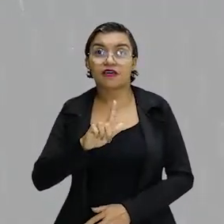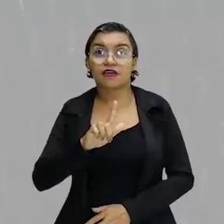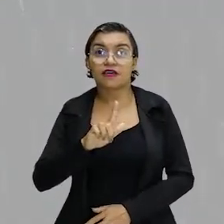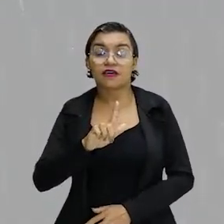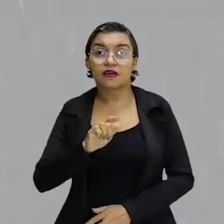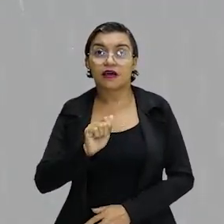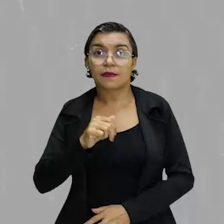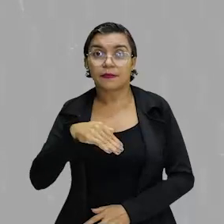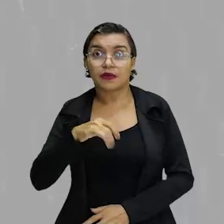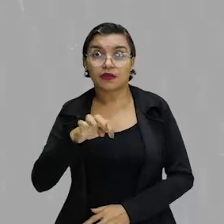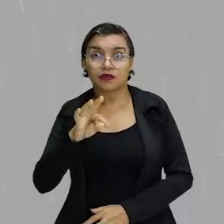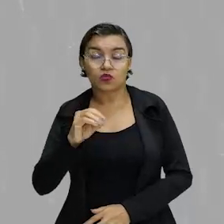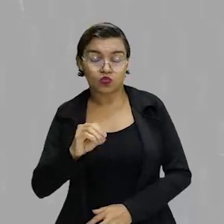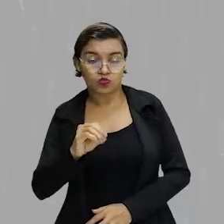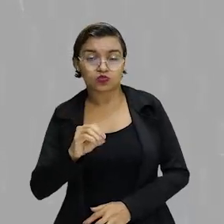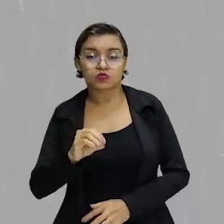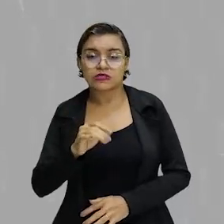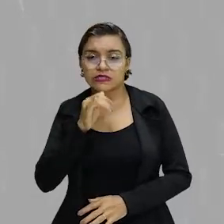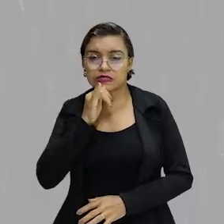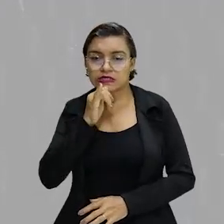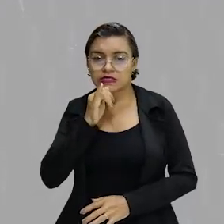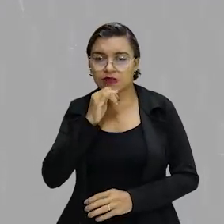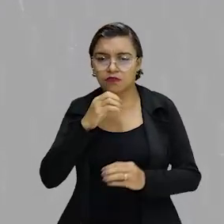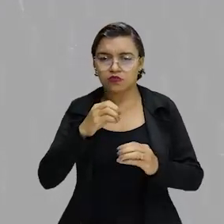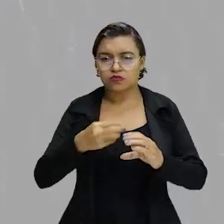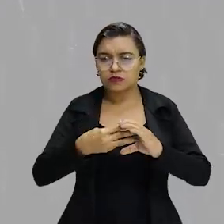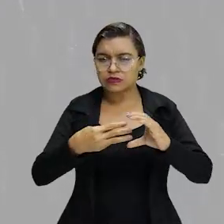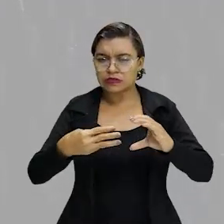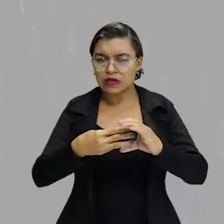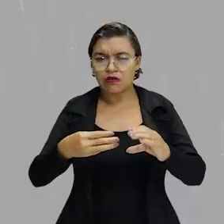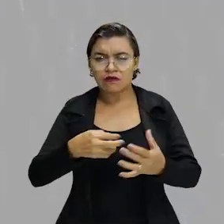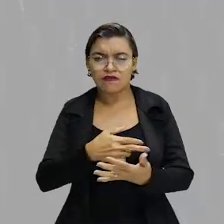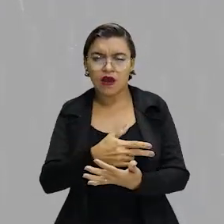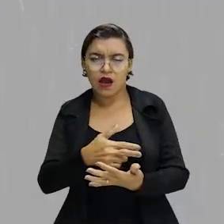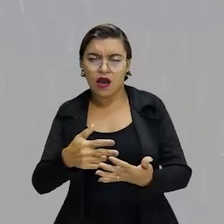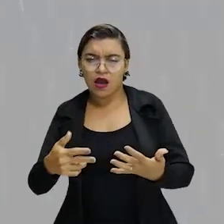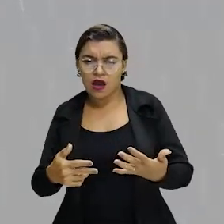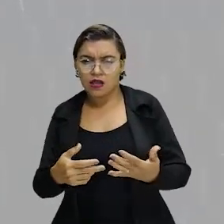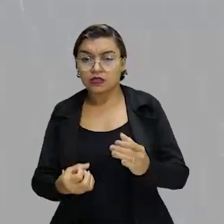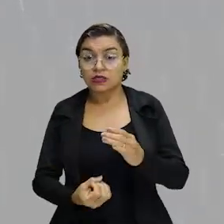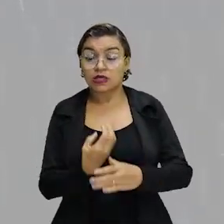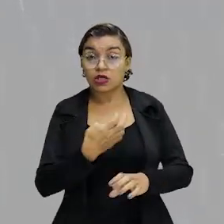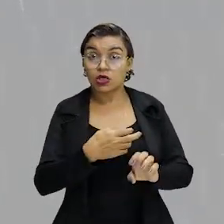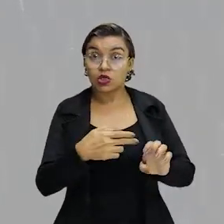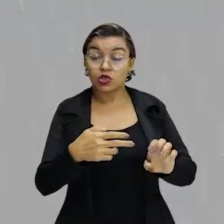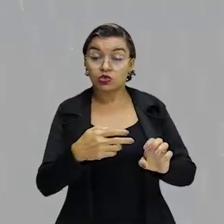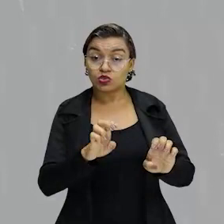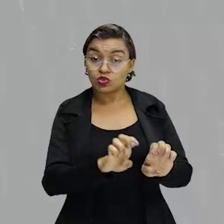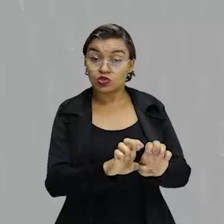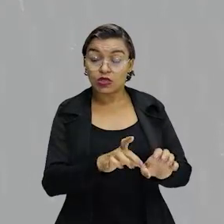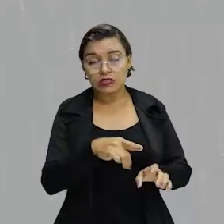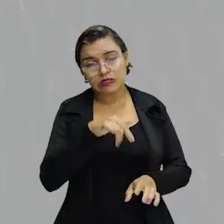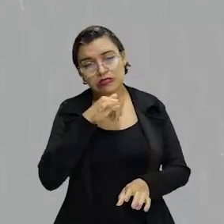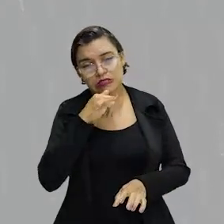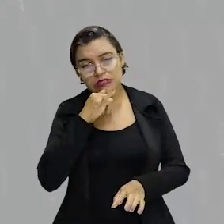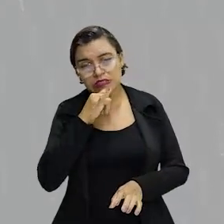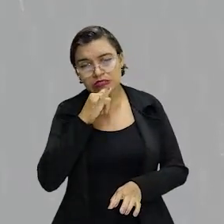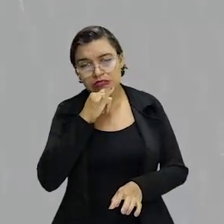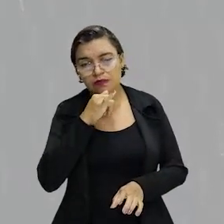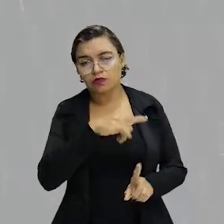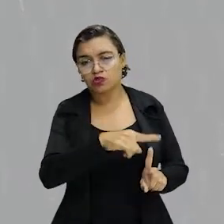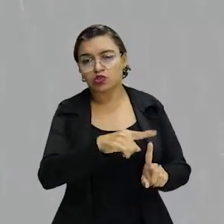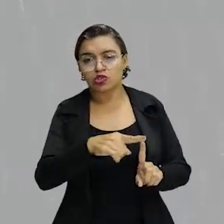células. Esses filamentos, eles vão produzir uma estrutura que produz esporos. Essa estrutura é chamada